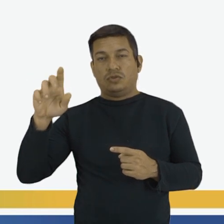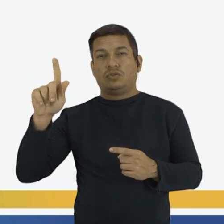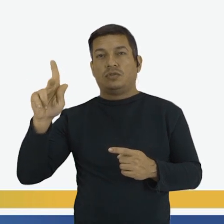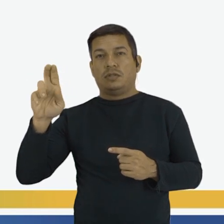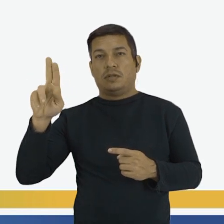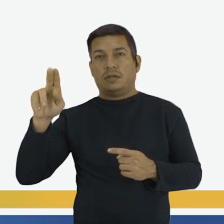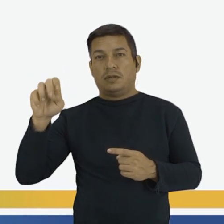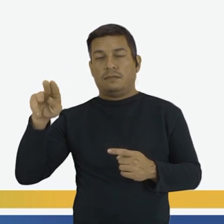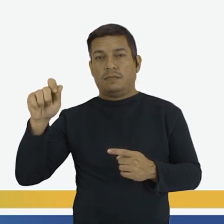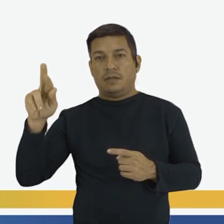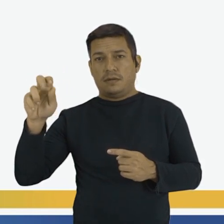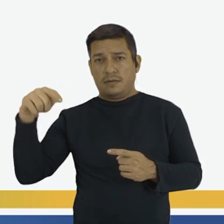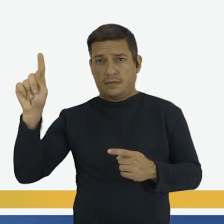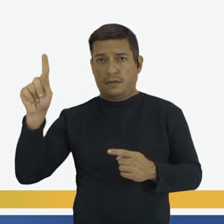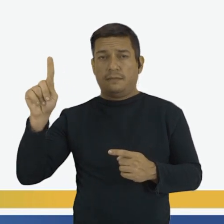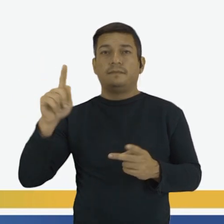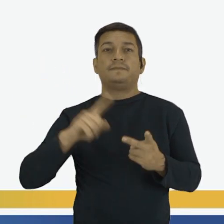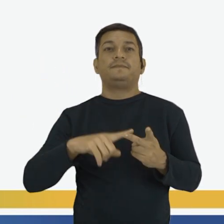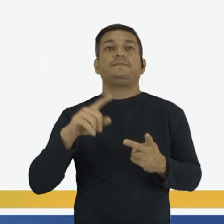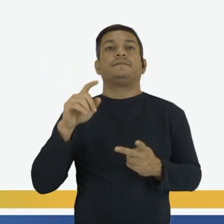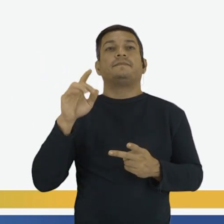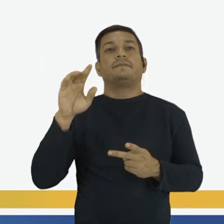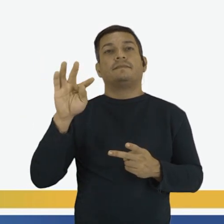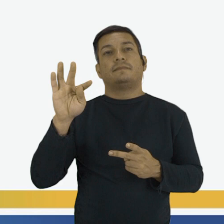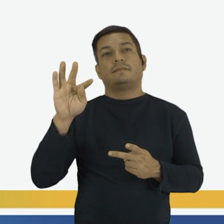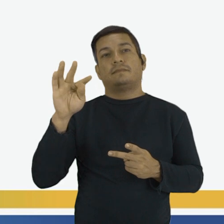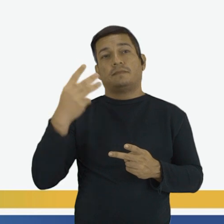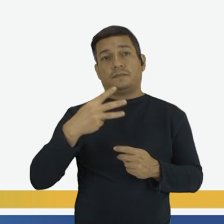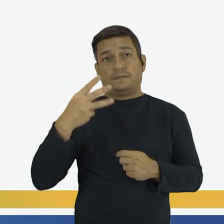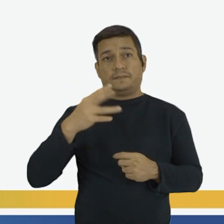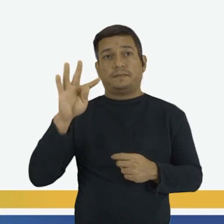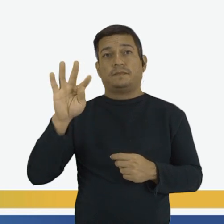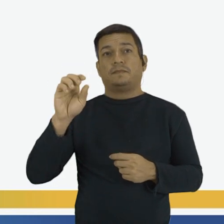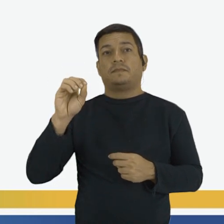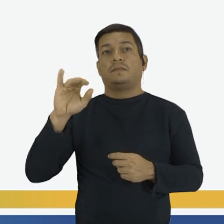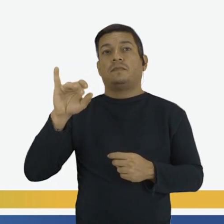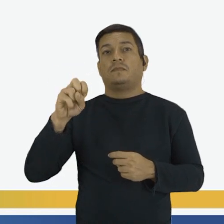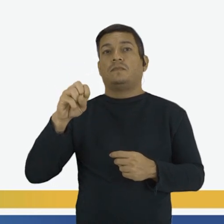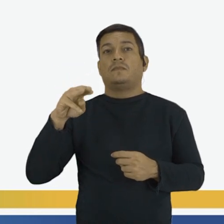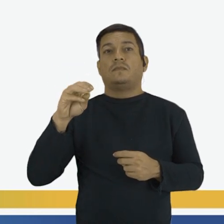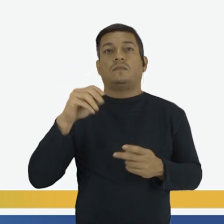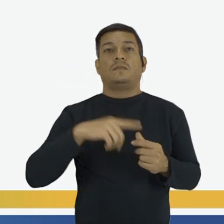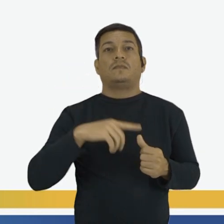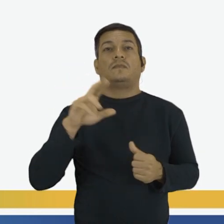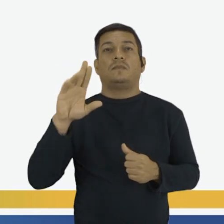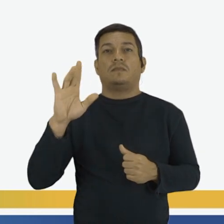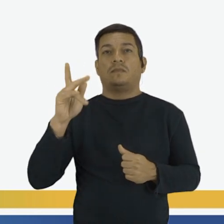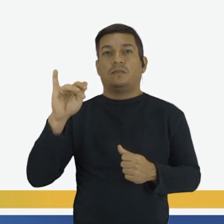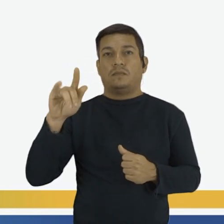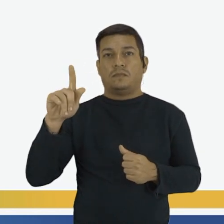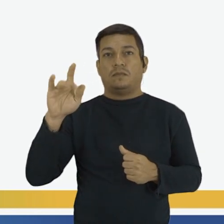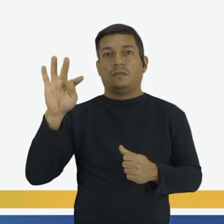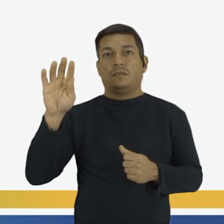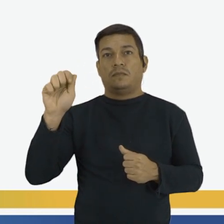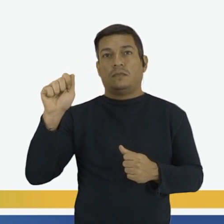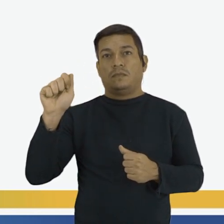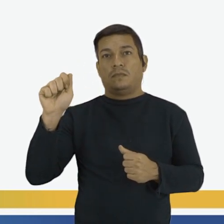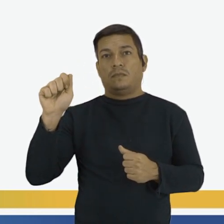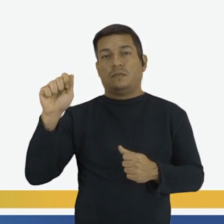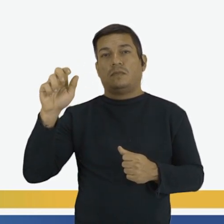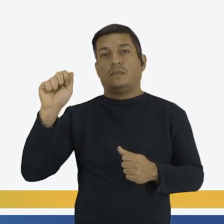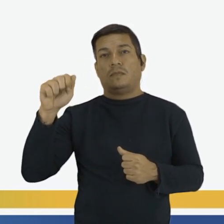religiões. No taoísmo, nós temos o Xing Tao, o Tao Xing,